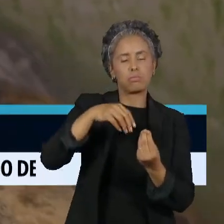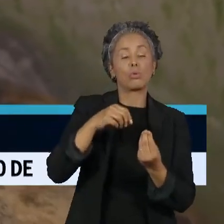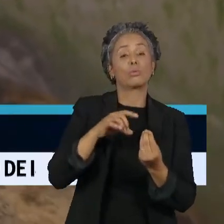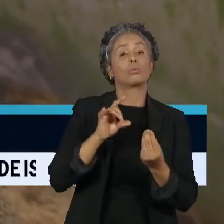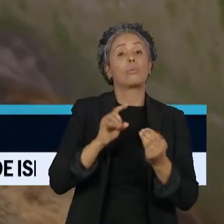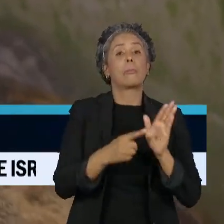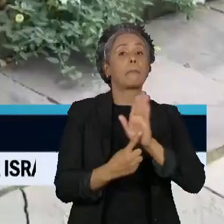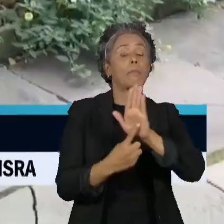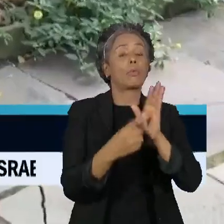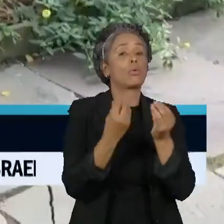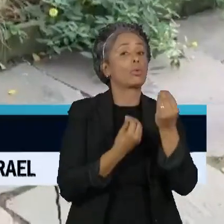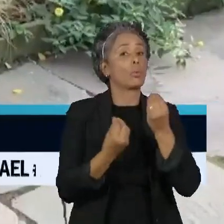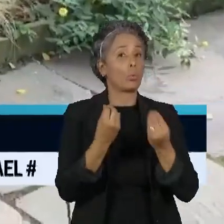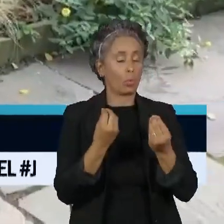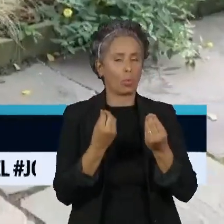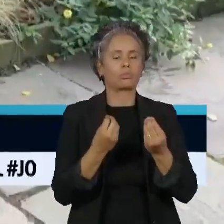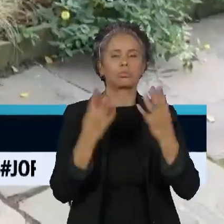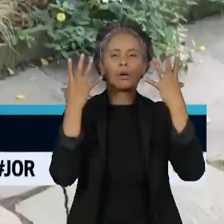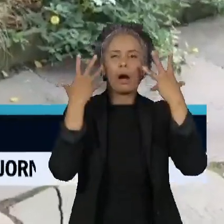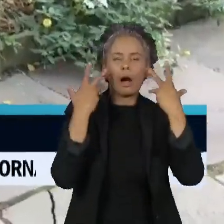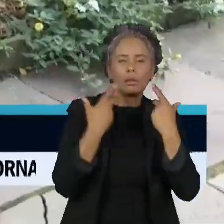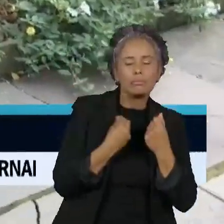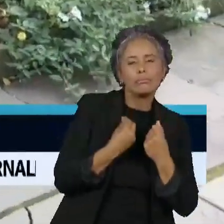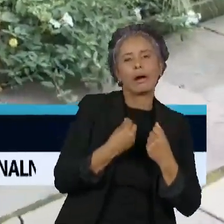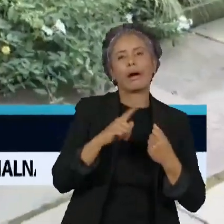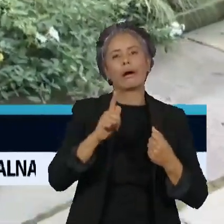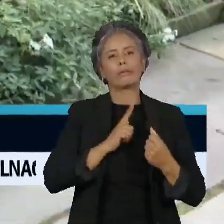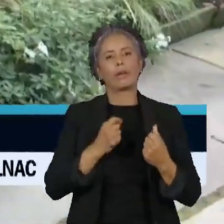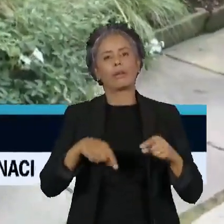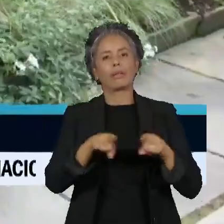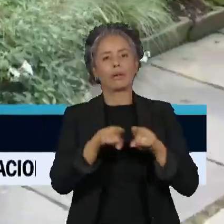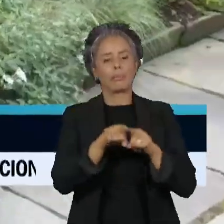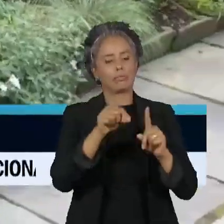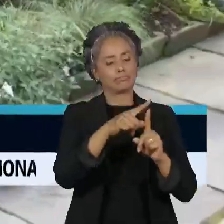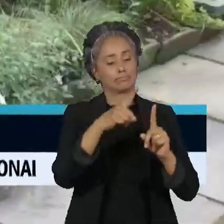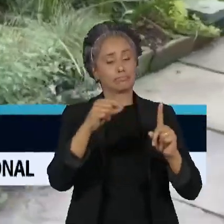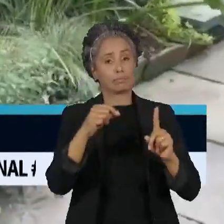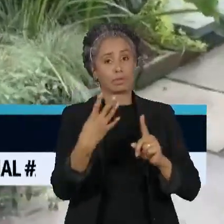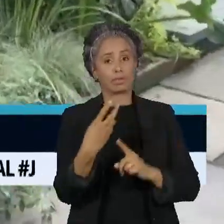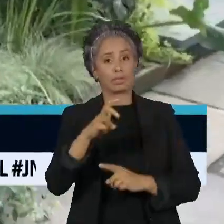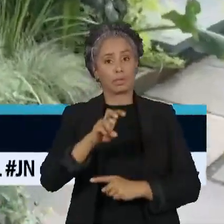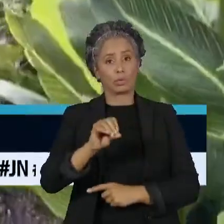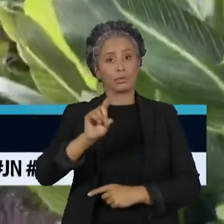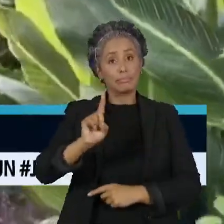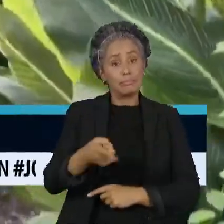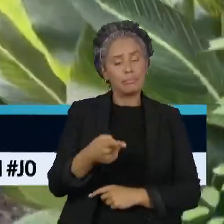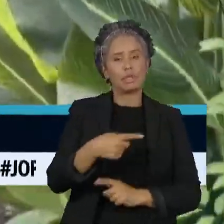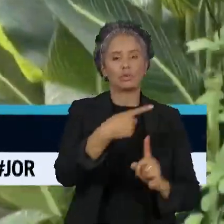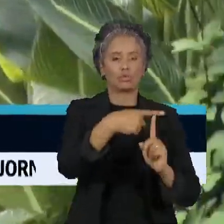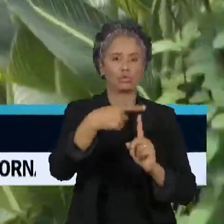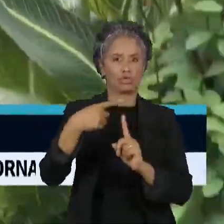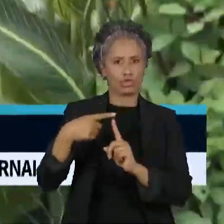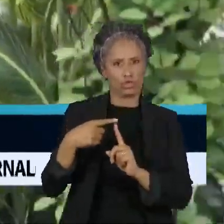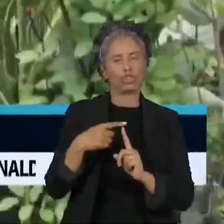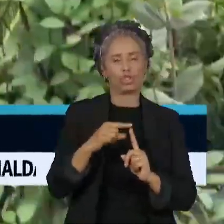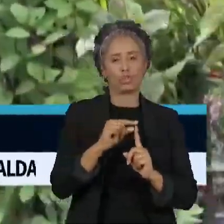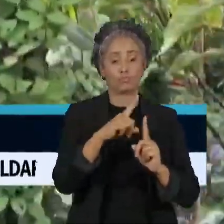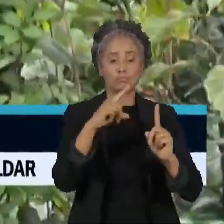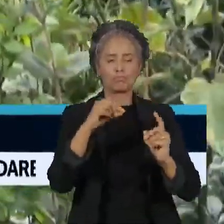animais, mas muito maior do que os vegetais, com 450 mil espécies. O levantamento